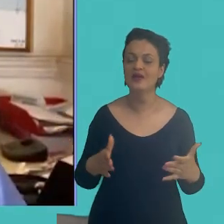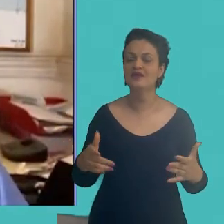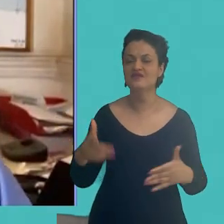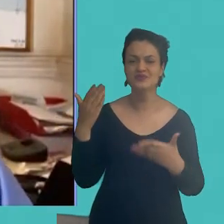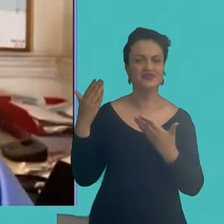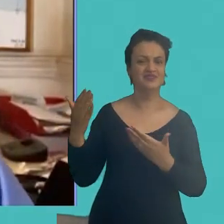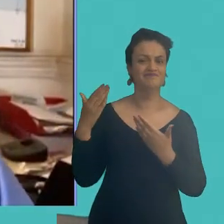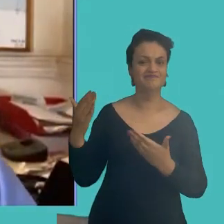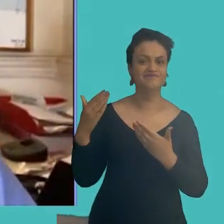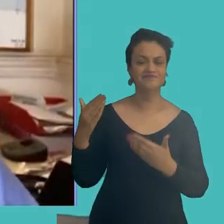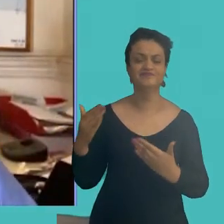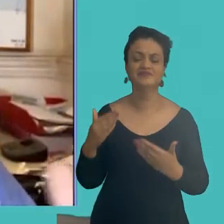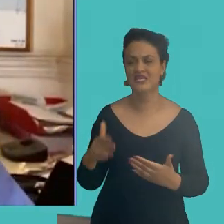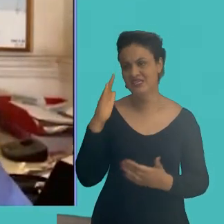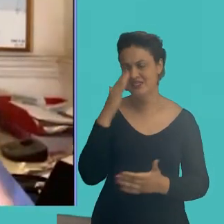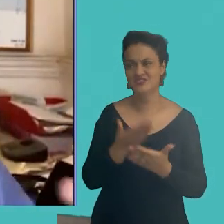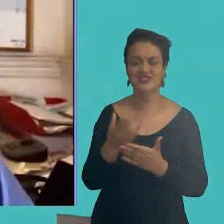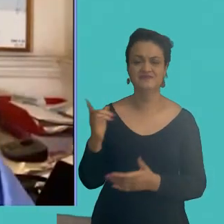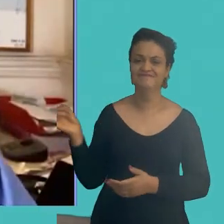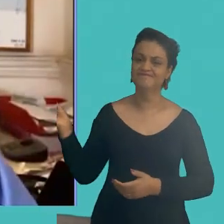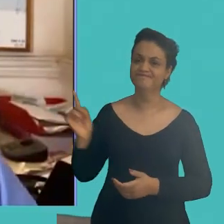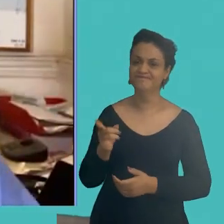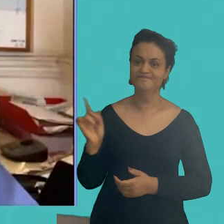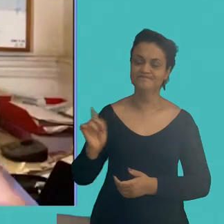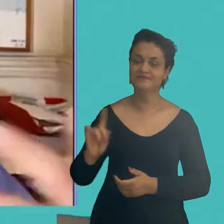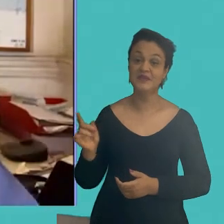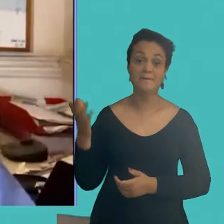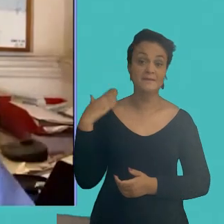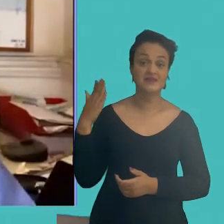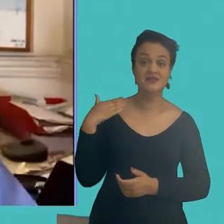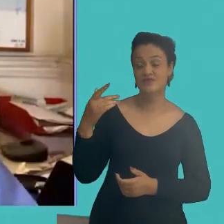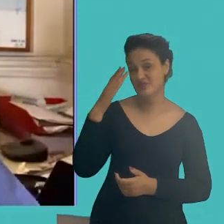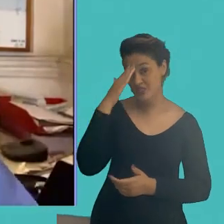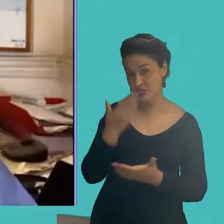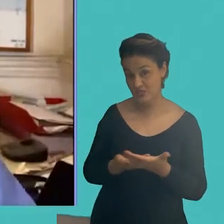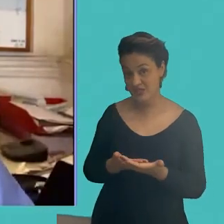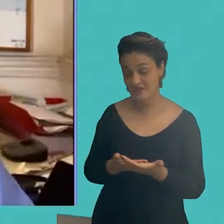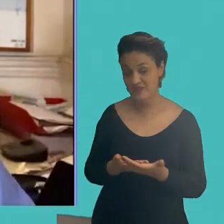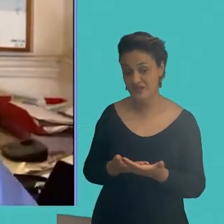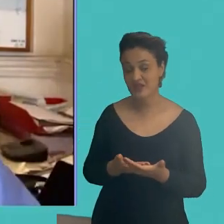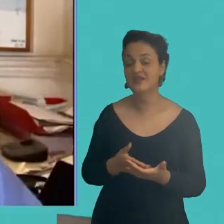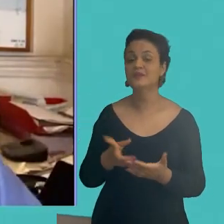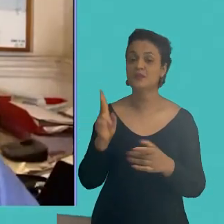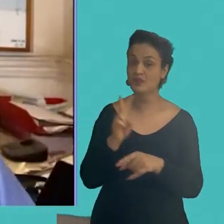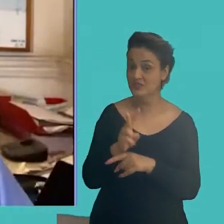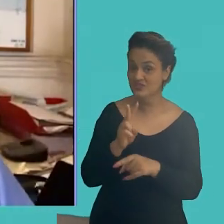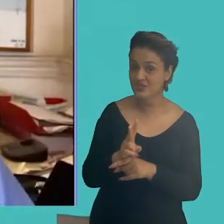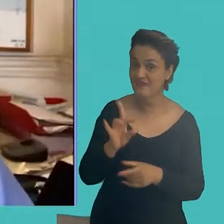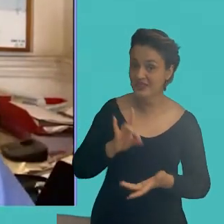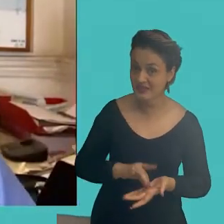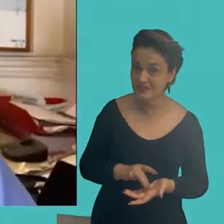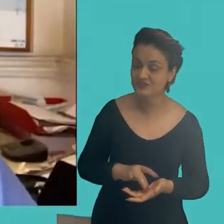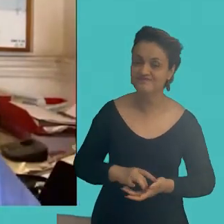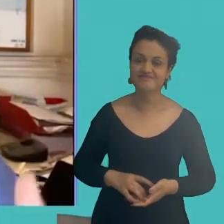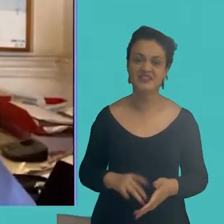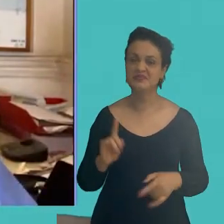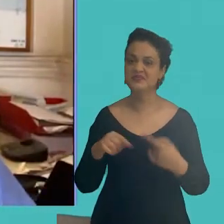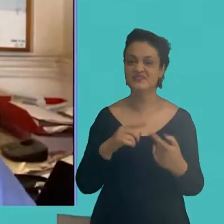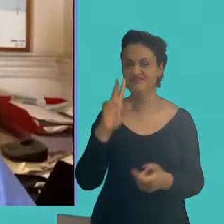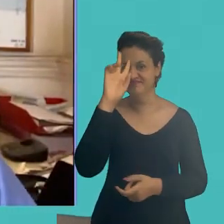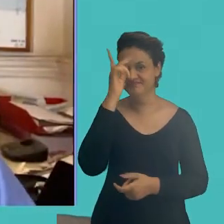daquelas instâncias até ali tidas como, digamos, guardiãs da veracidade objetiva.